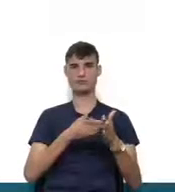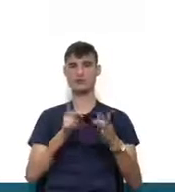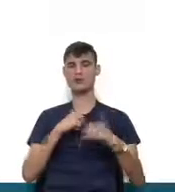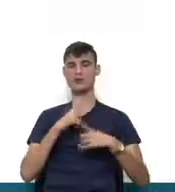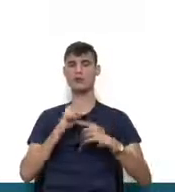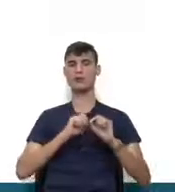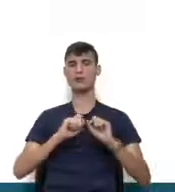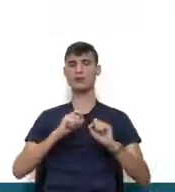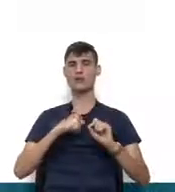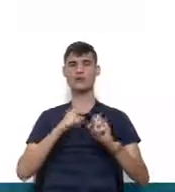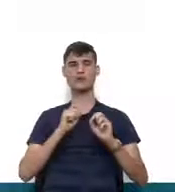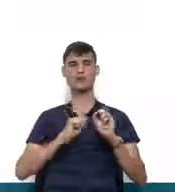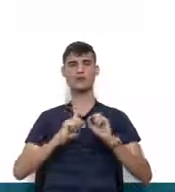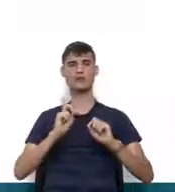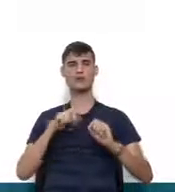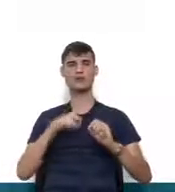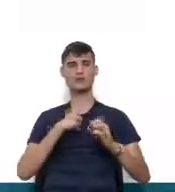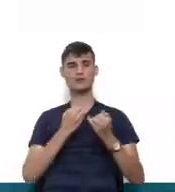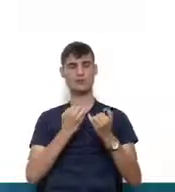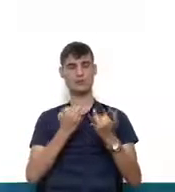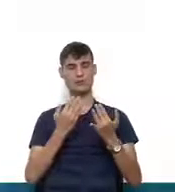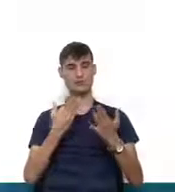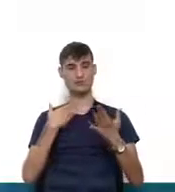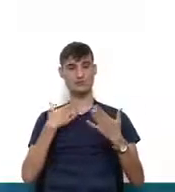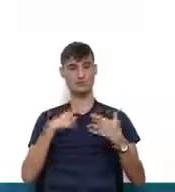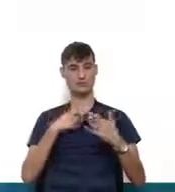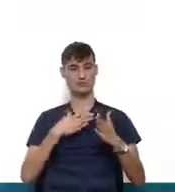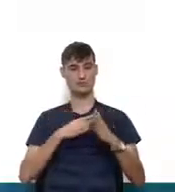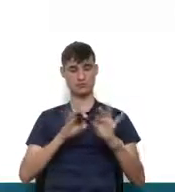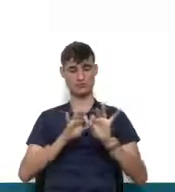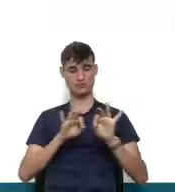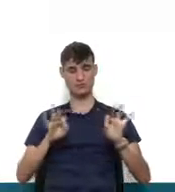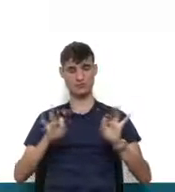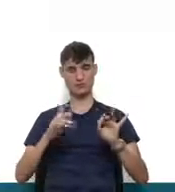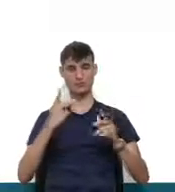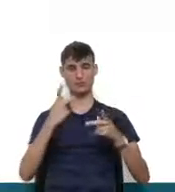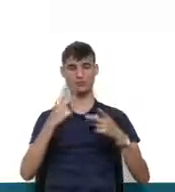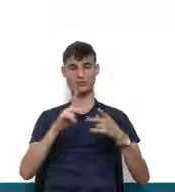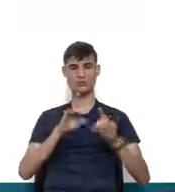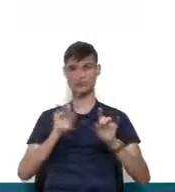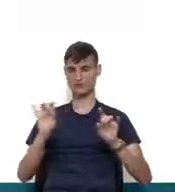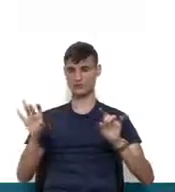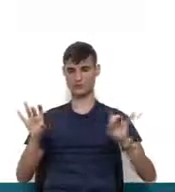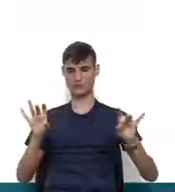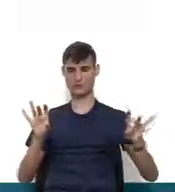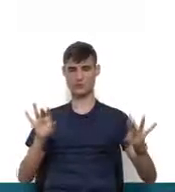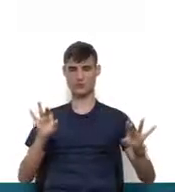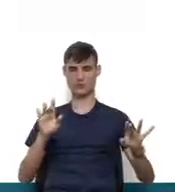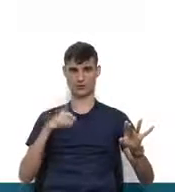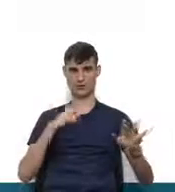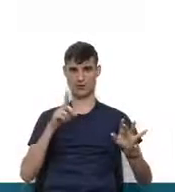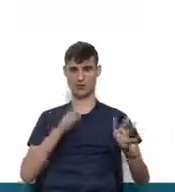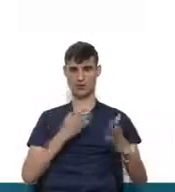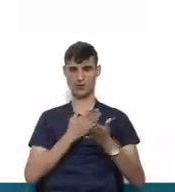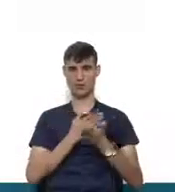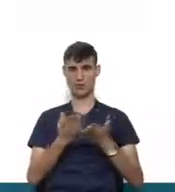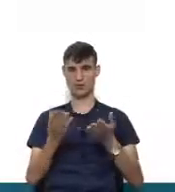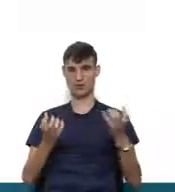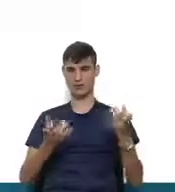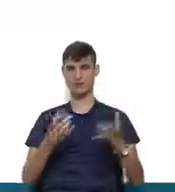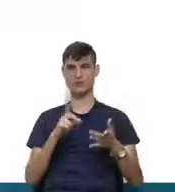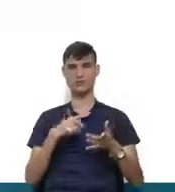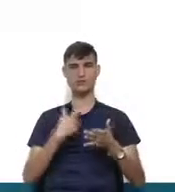espera o seguinte: quais são as temperaturas da barra em suas extremidades da barra, né, em